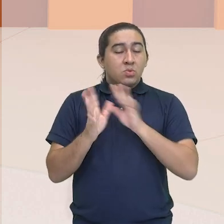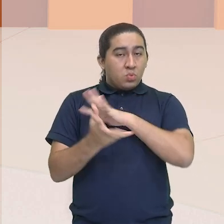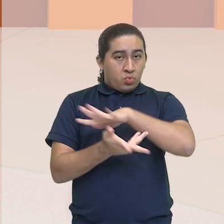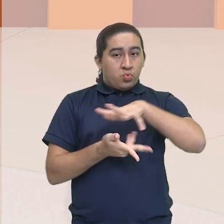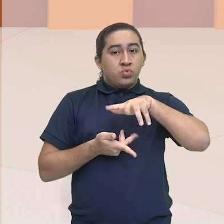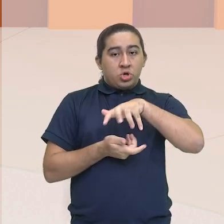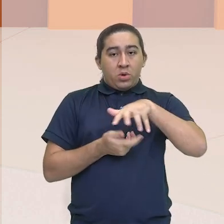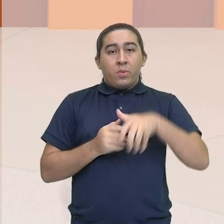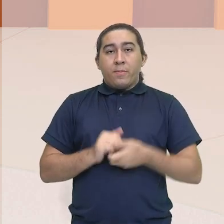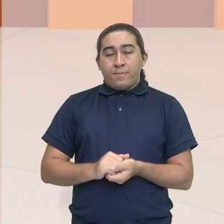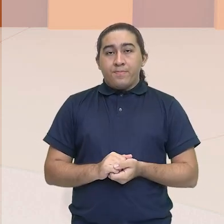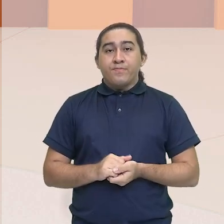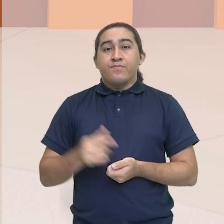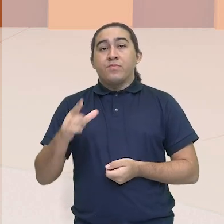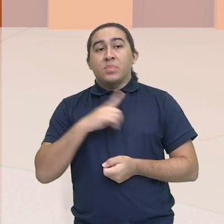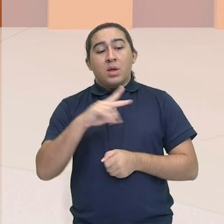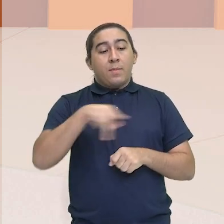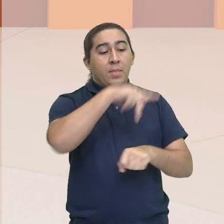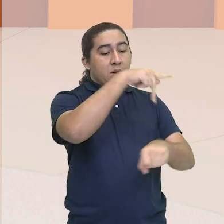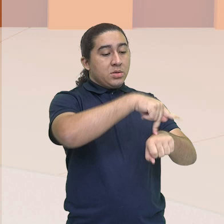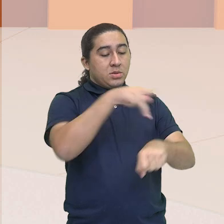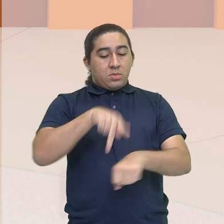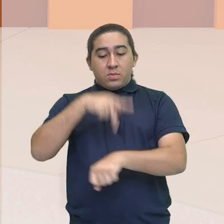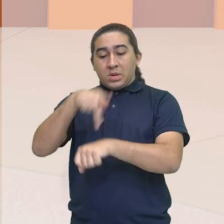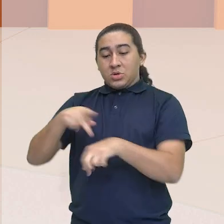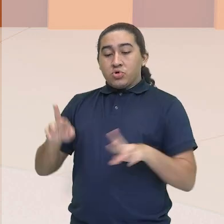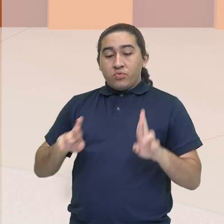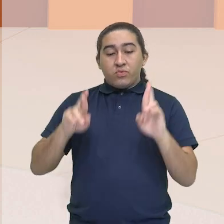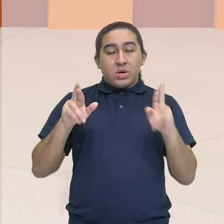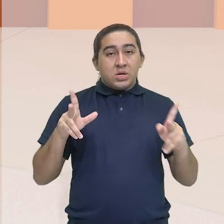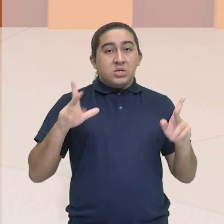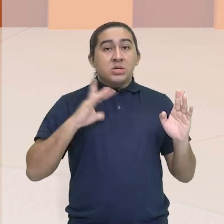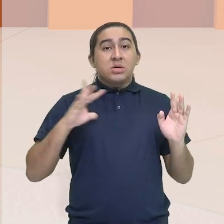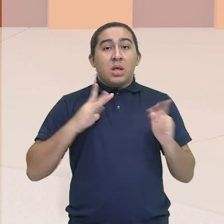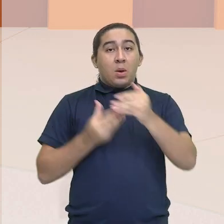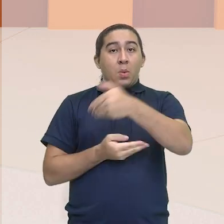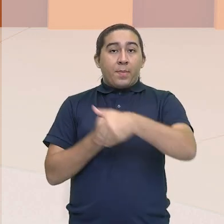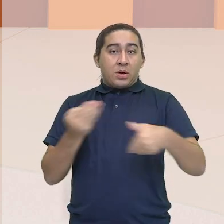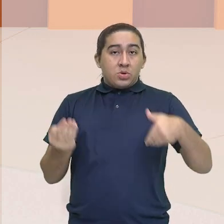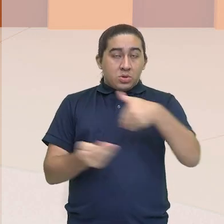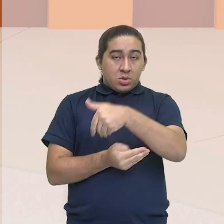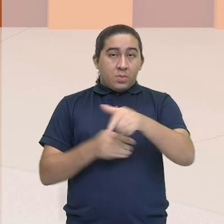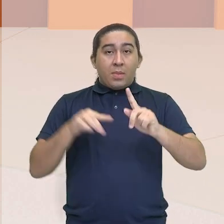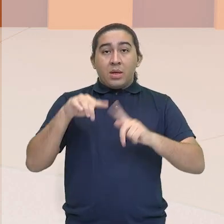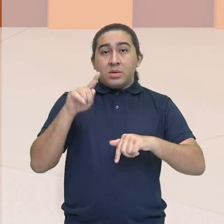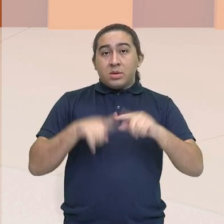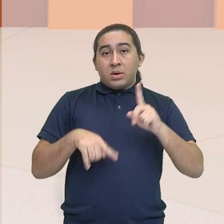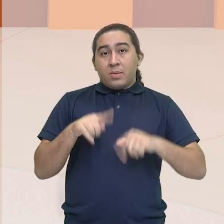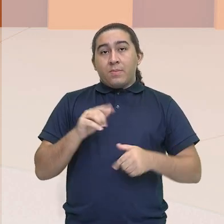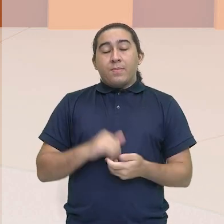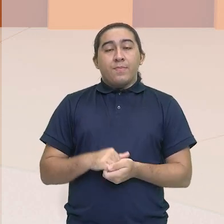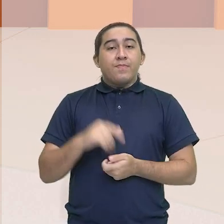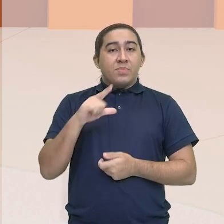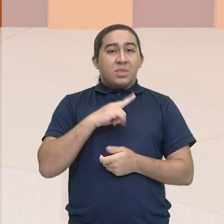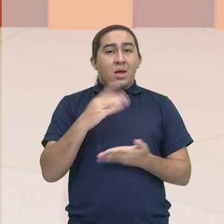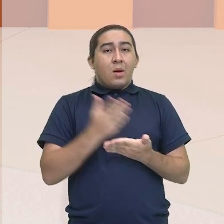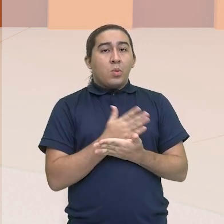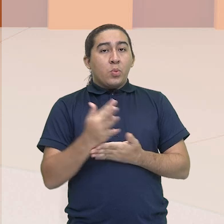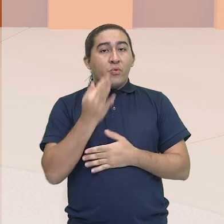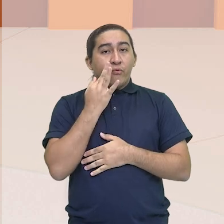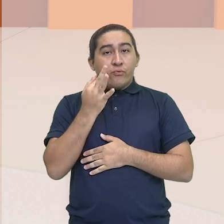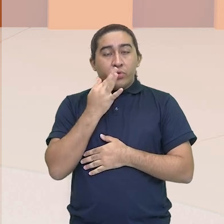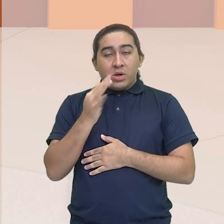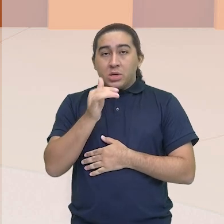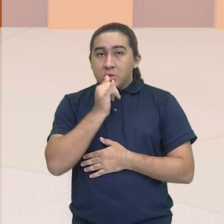internacional, né? Quando você tem países diferentes compartilhando coisas entre si, né? Tem determinadas frutas, por